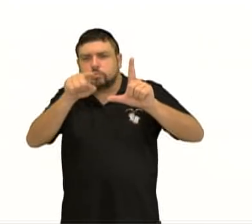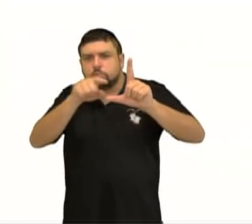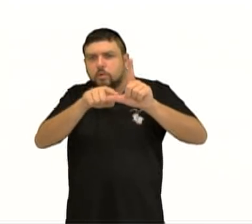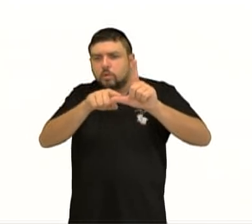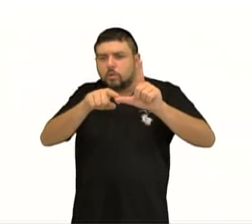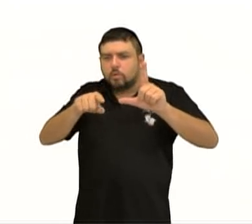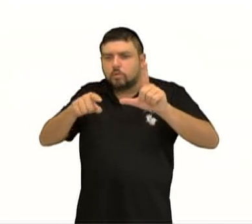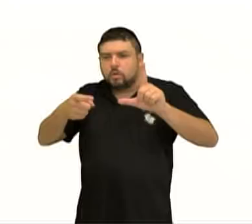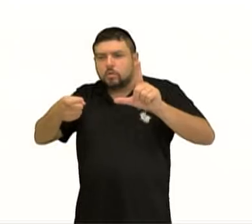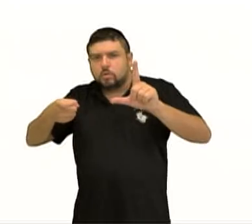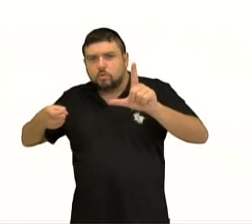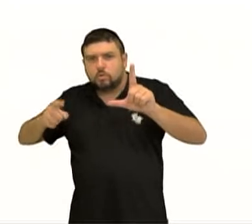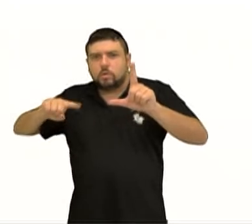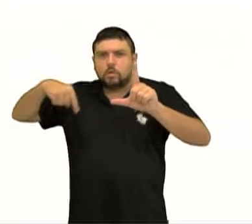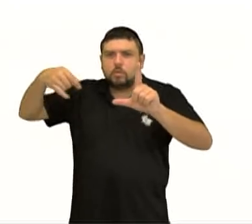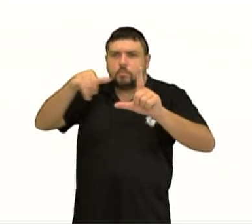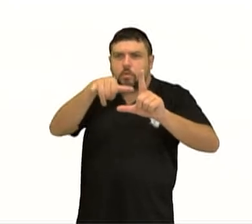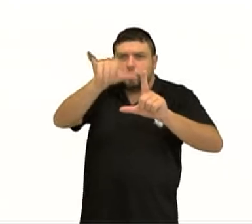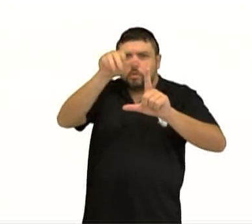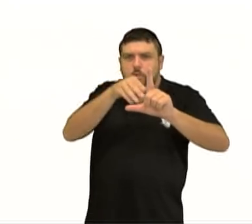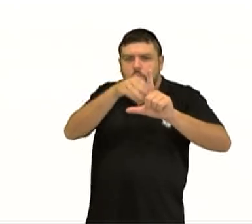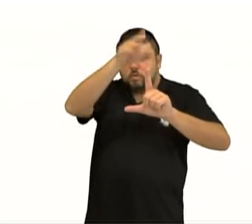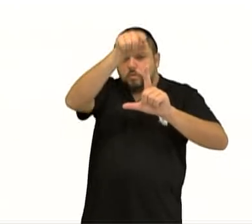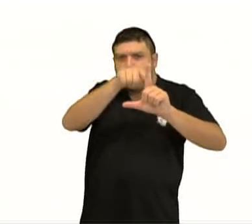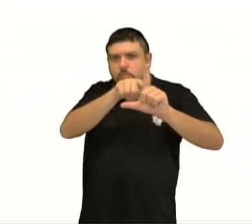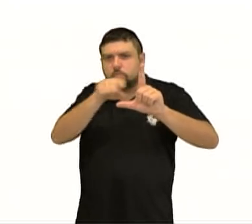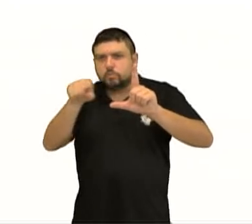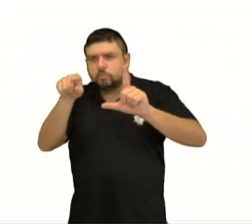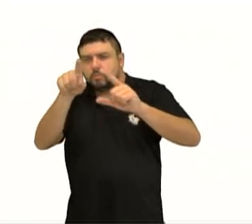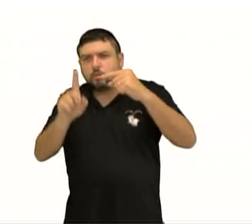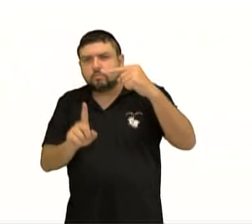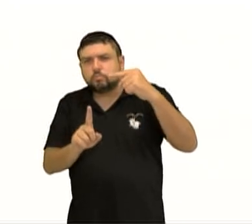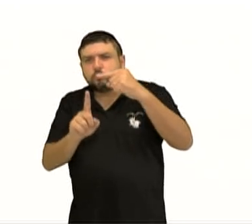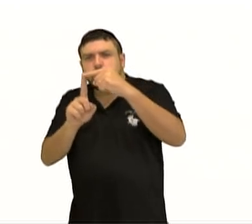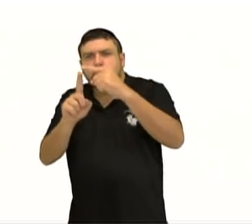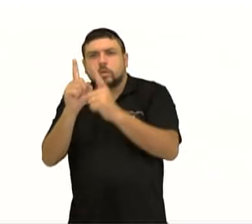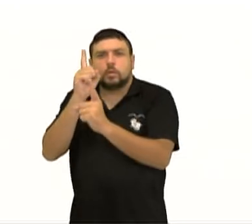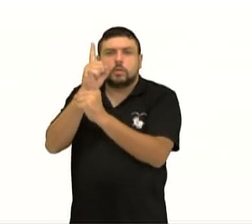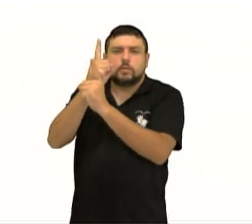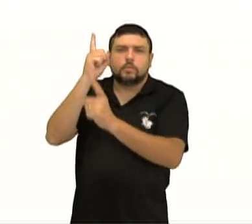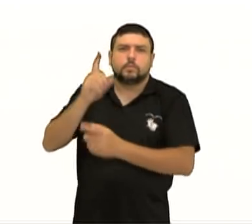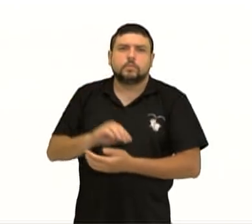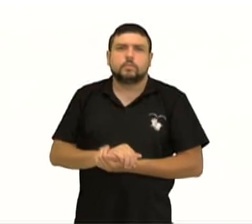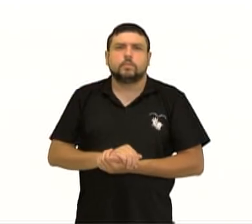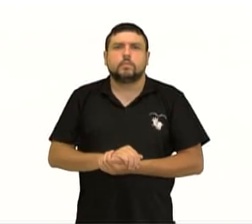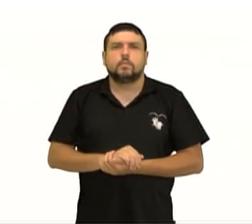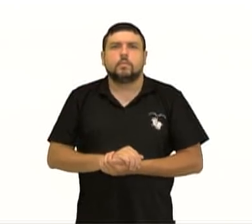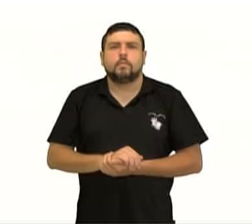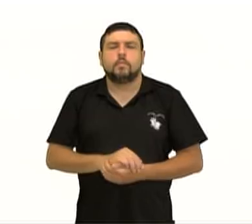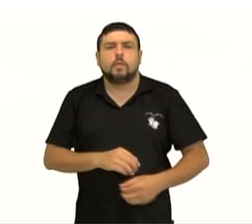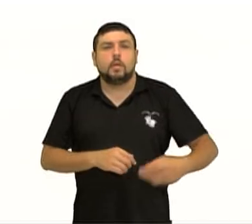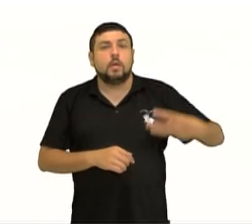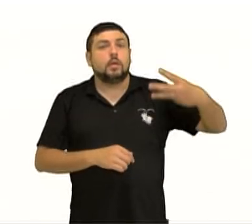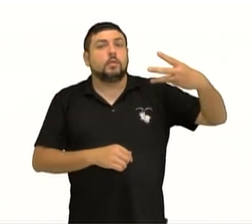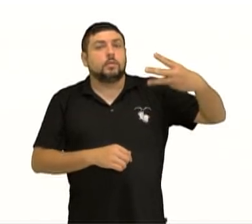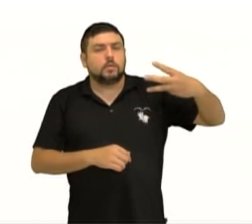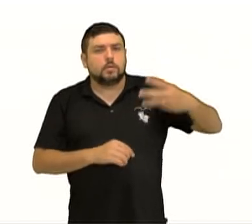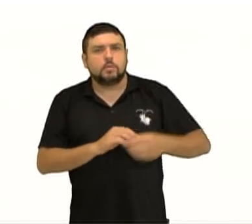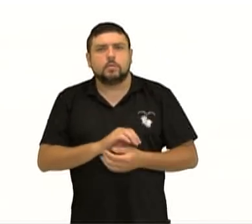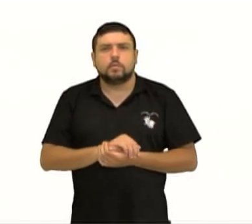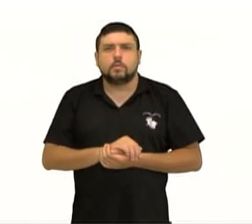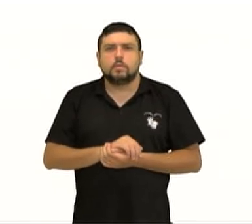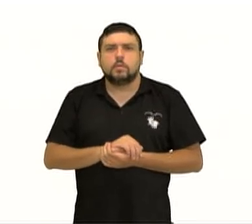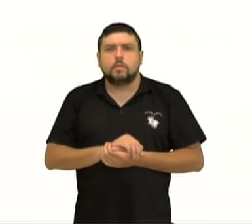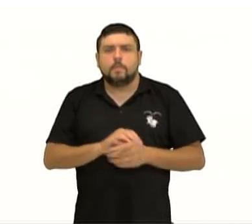valores de Y ali, e trabalhar com a relação desses dois valores. Terceiro, marcar um número suficiente